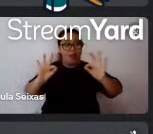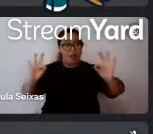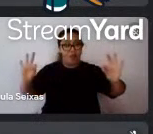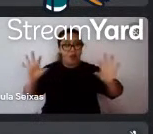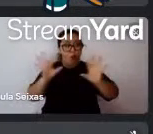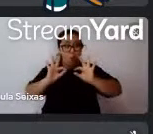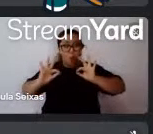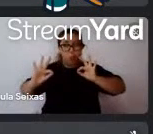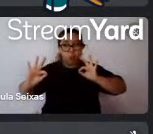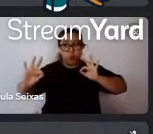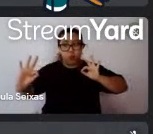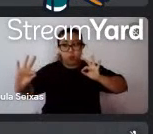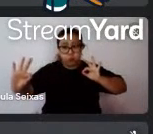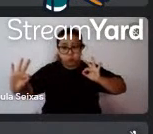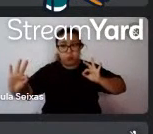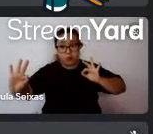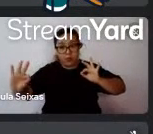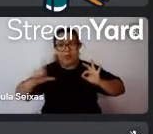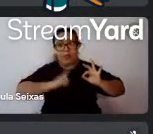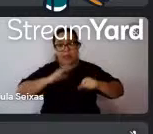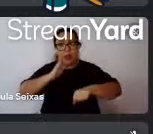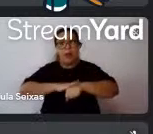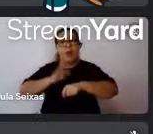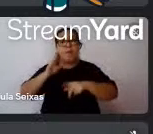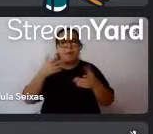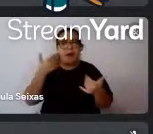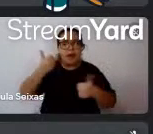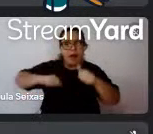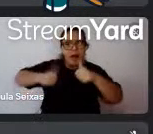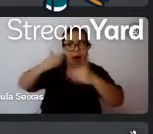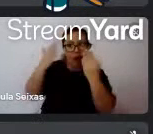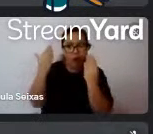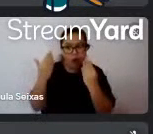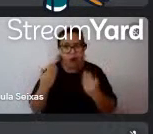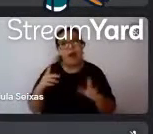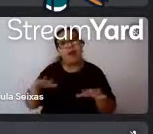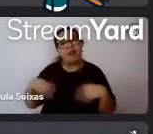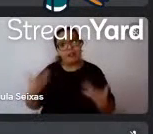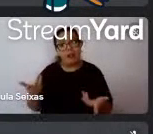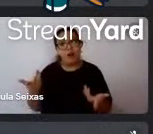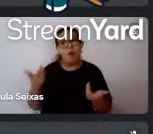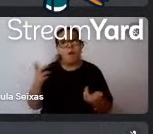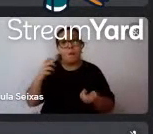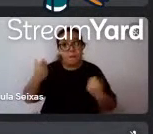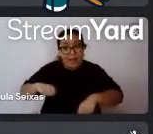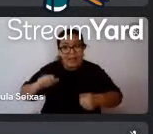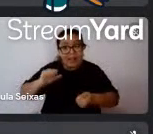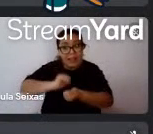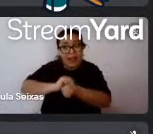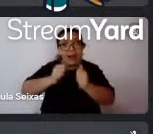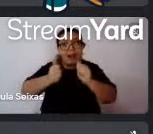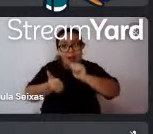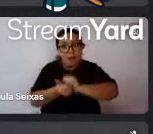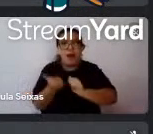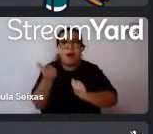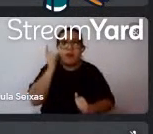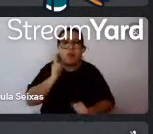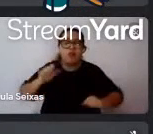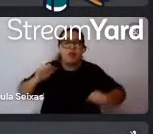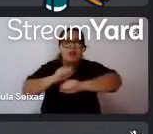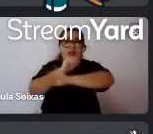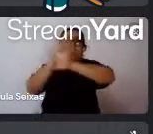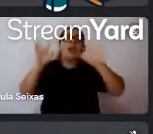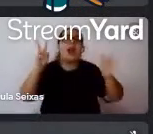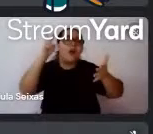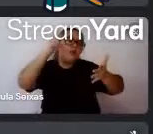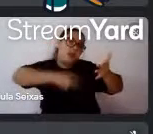mais linhas de análise. Então, eu tive que fazer algumas adaptações para que ficasse mais claro para o leitor. Então, a